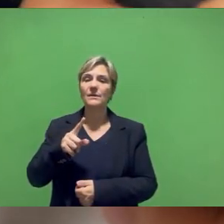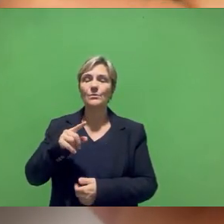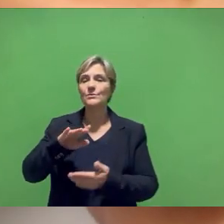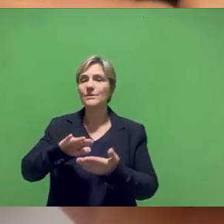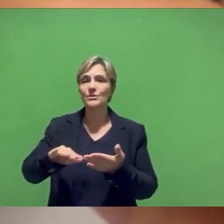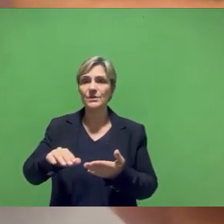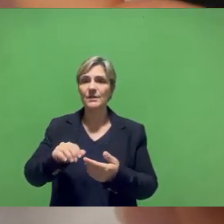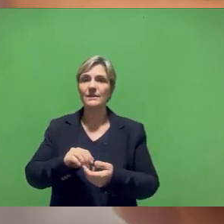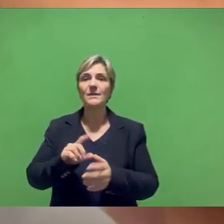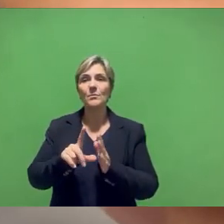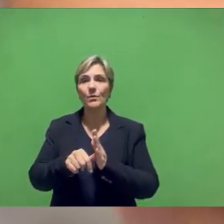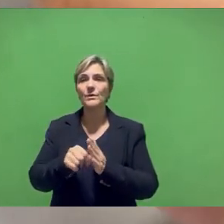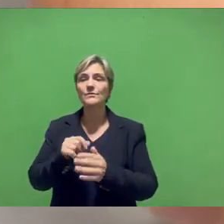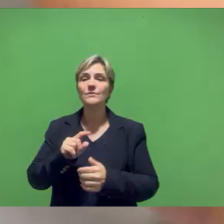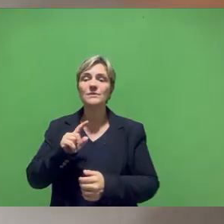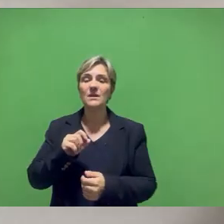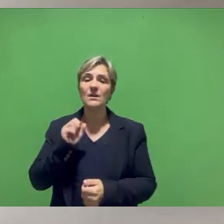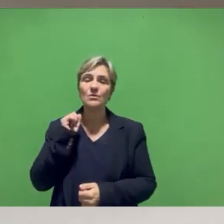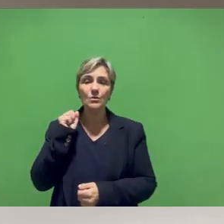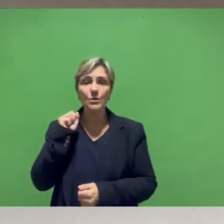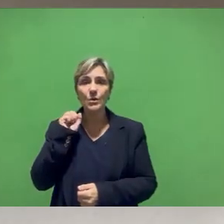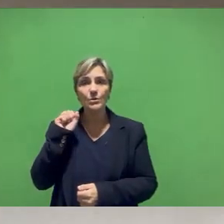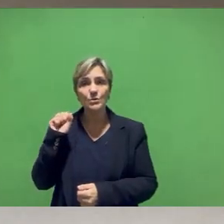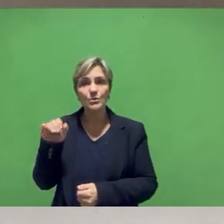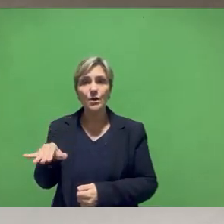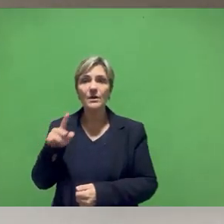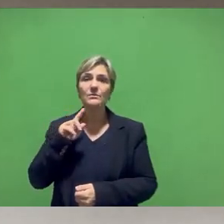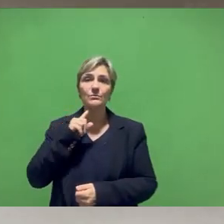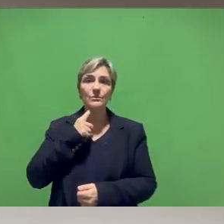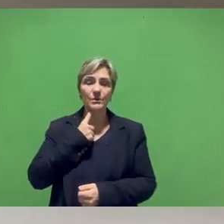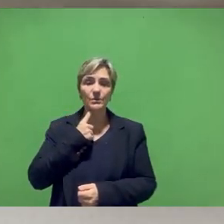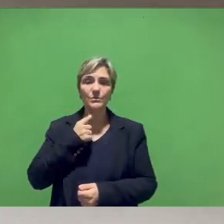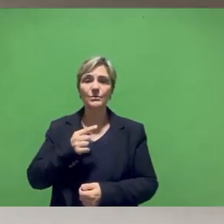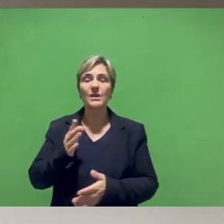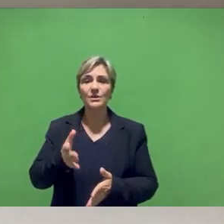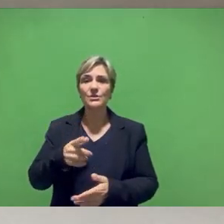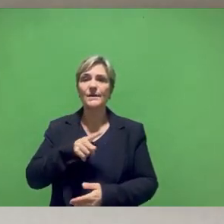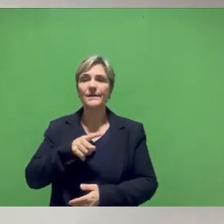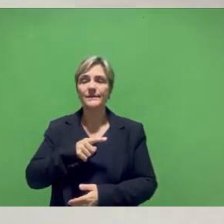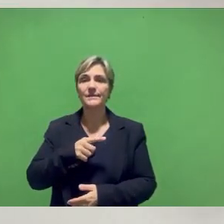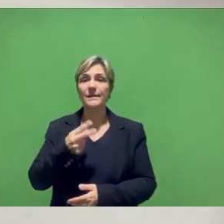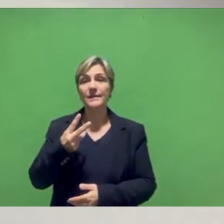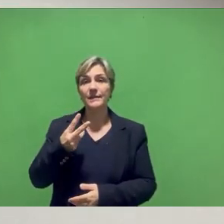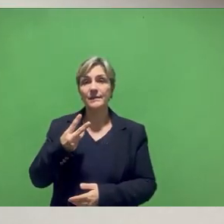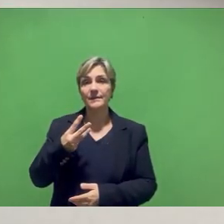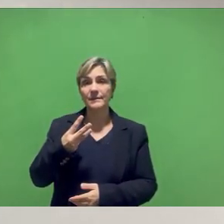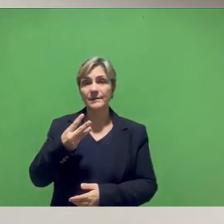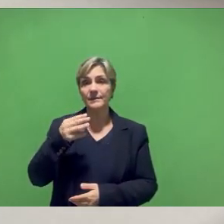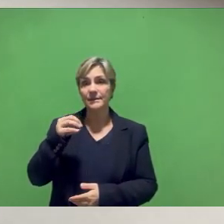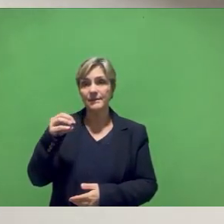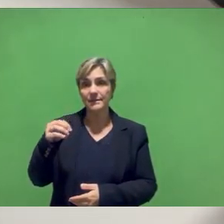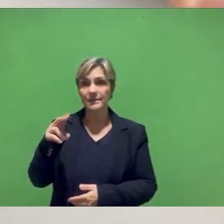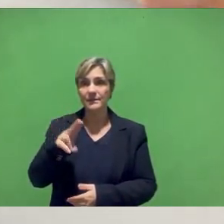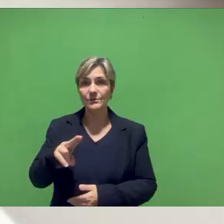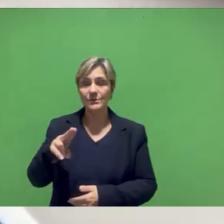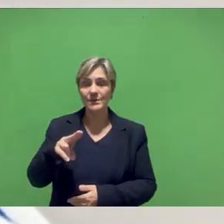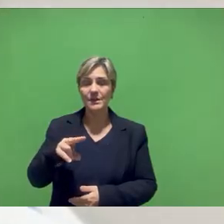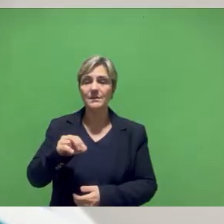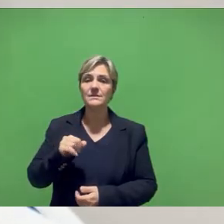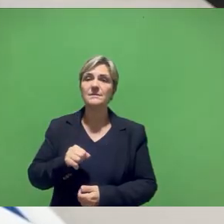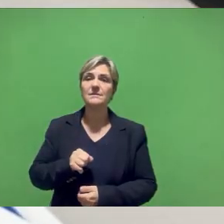uma caneta descartável, tá? Então, ela já vem pré-carregada com 300 unidades da insulina, NPH,